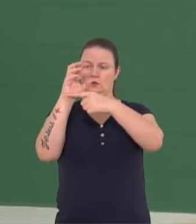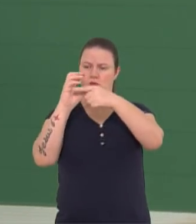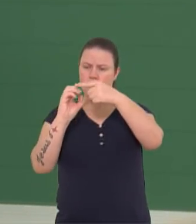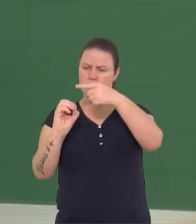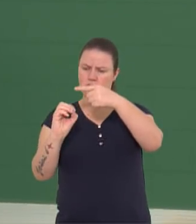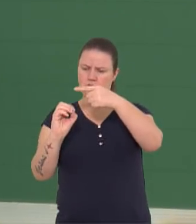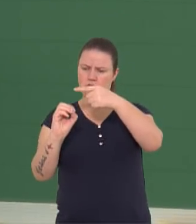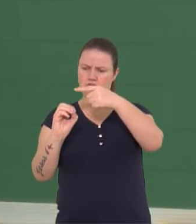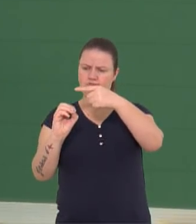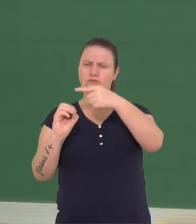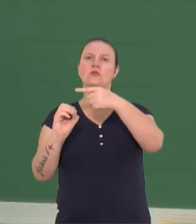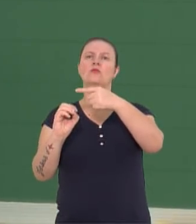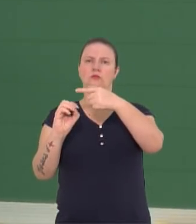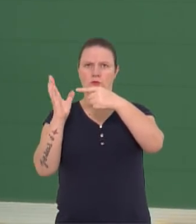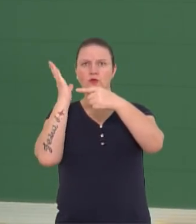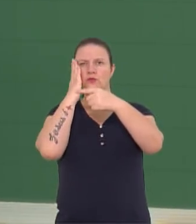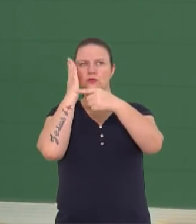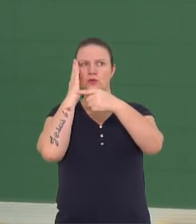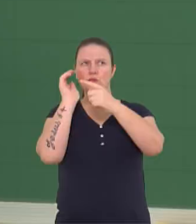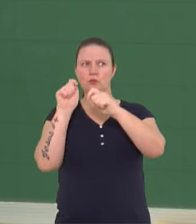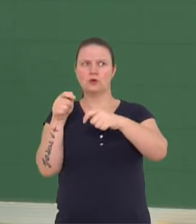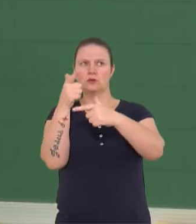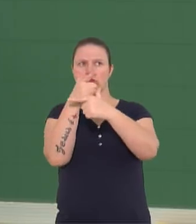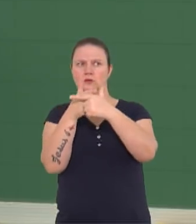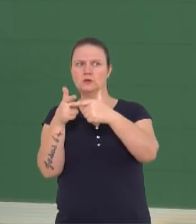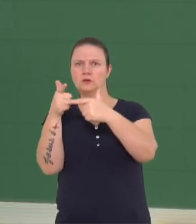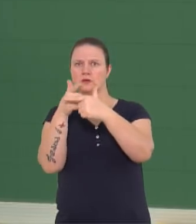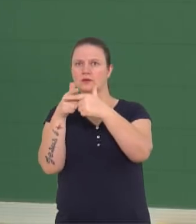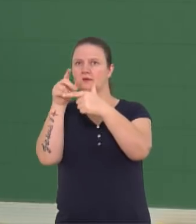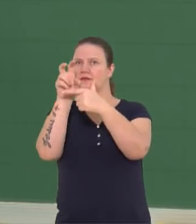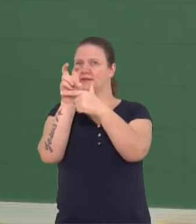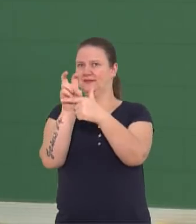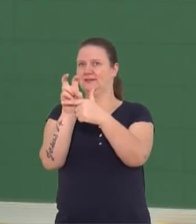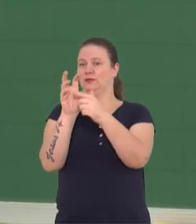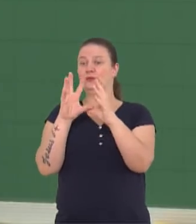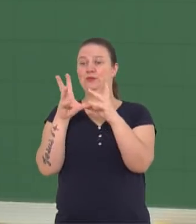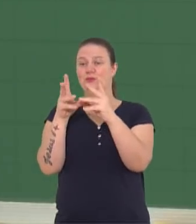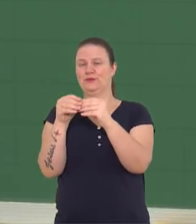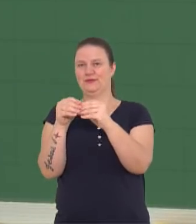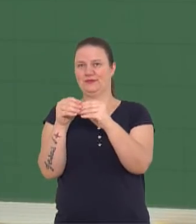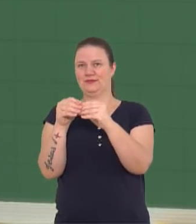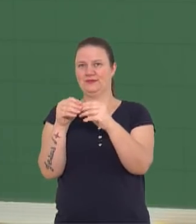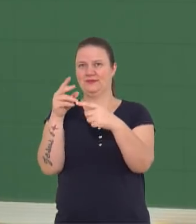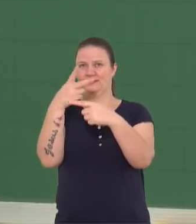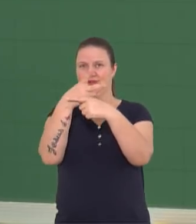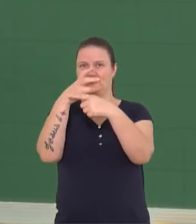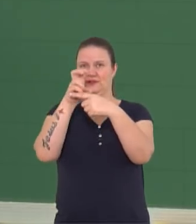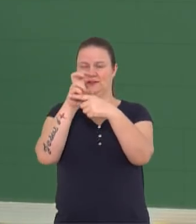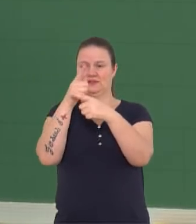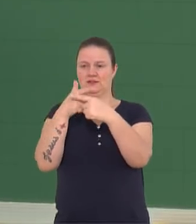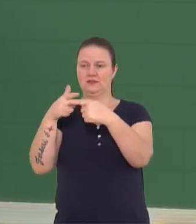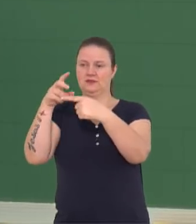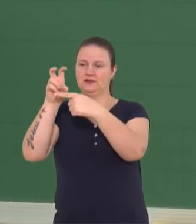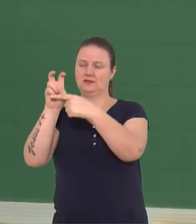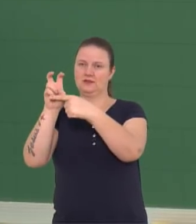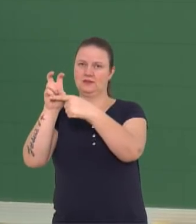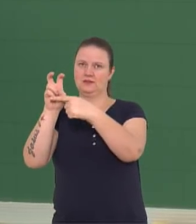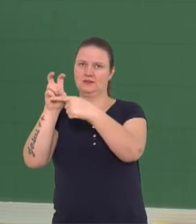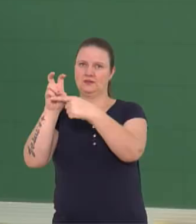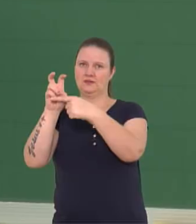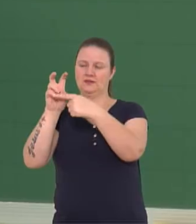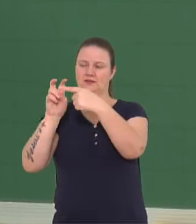0, eu já sei que eu consigo dividir todo mundo por 5. 25 dividido por 5 vai